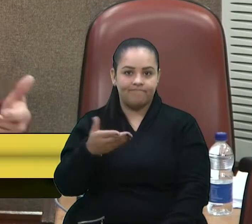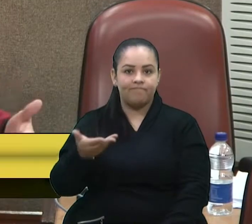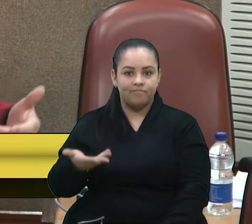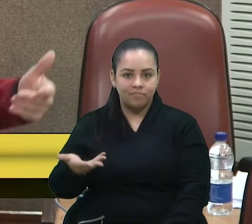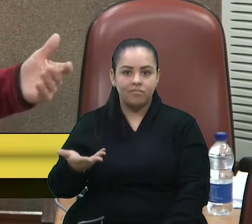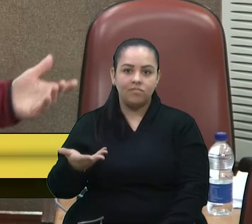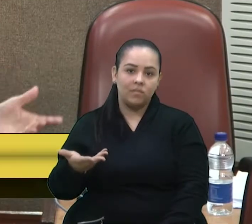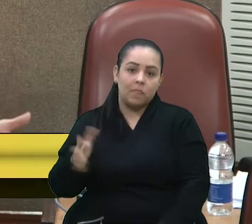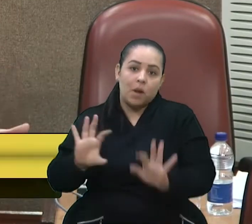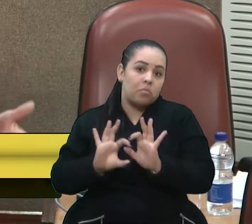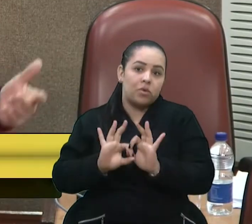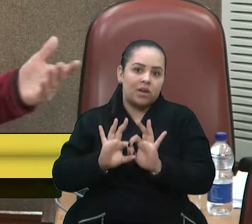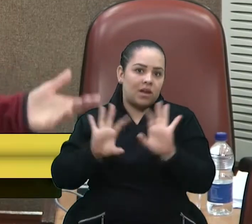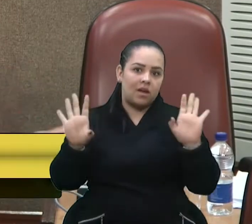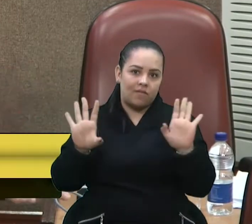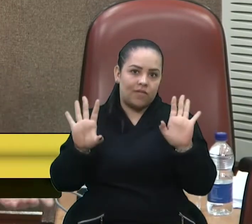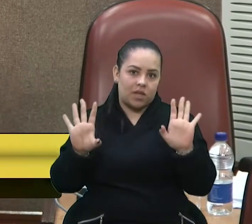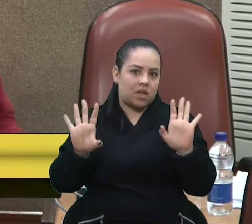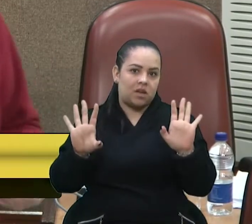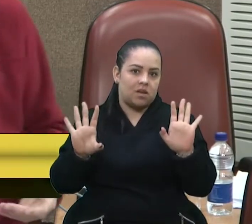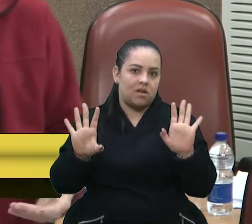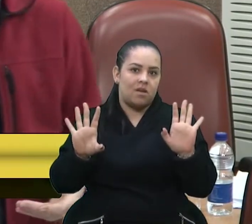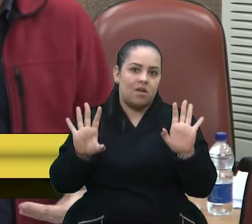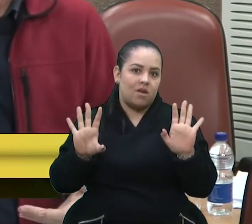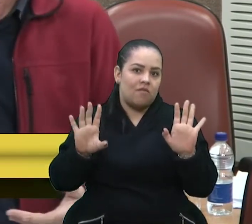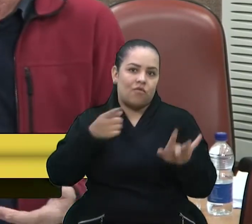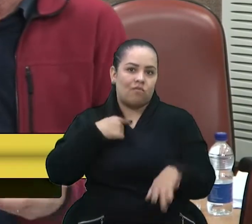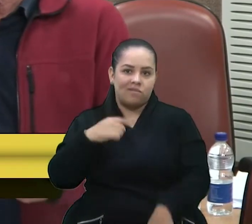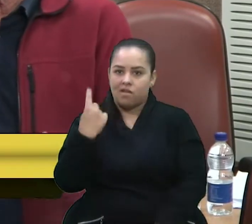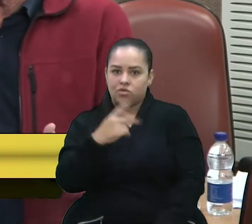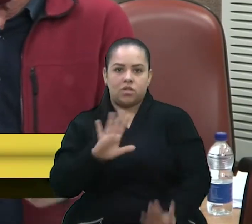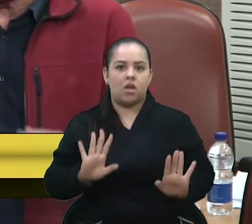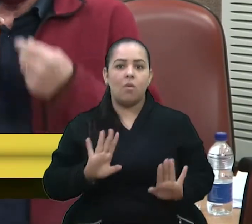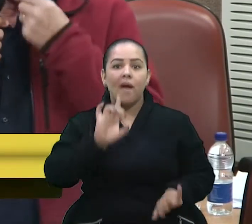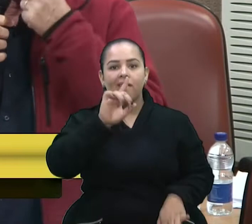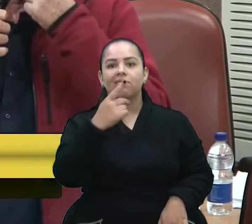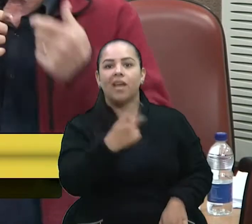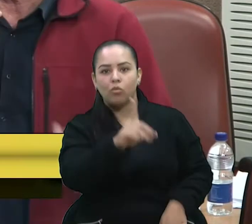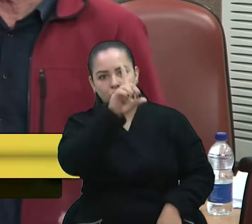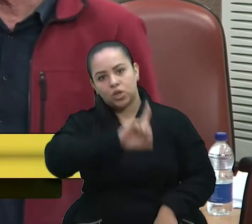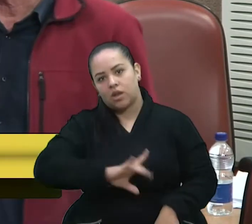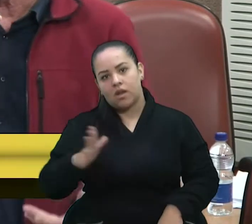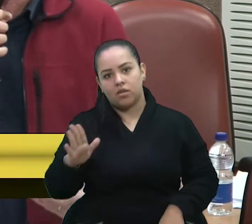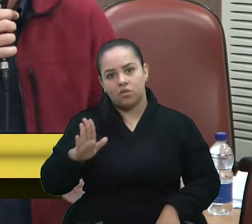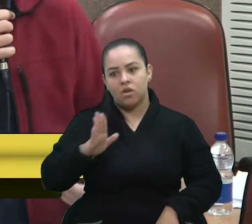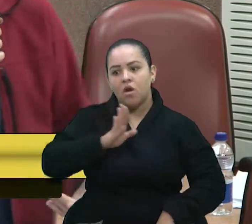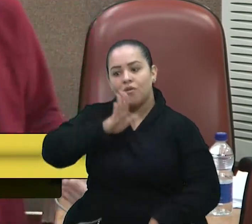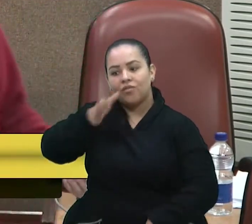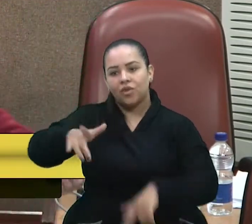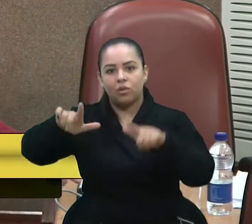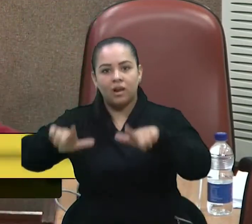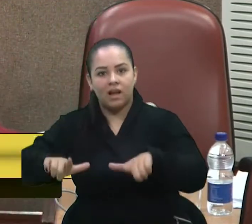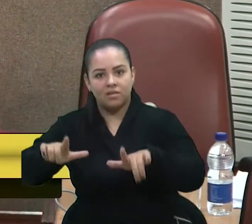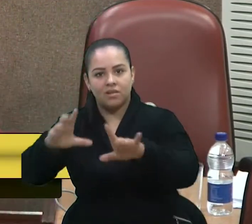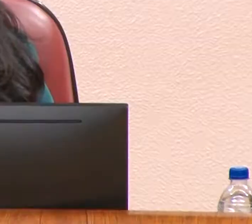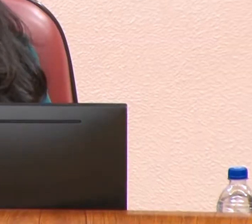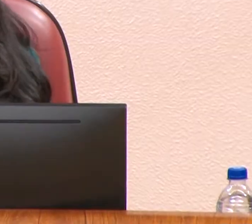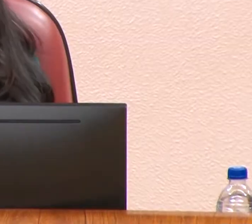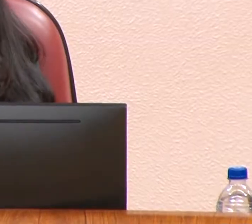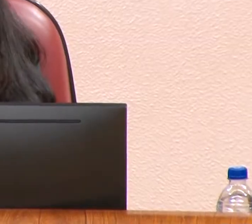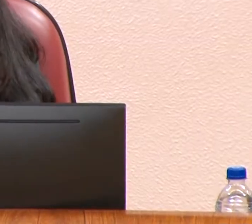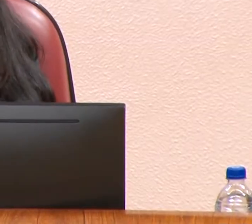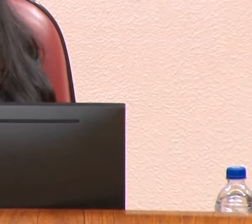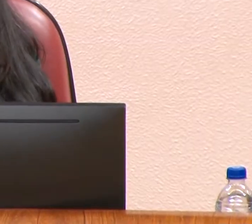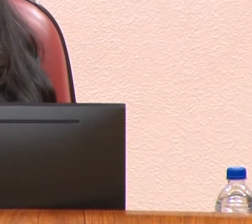por livre e espontânea vontade, que é um direito teu, evidentemente, você foi até o canil e lá foi barrado porque tinha que fazer o agendamento.